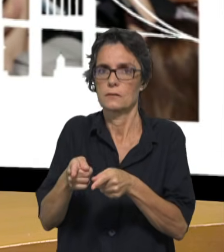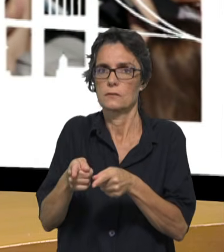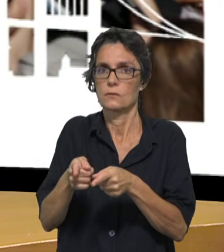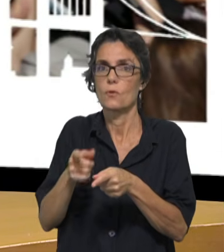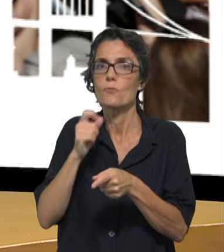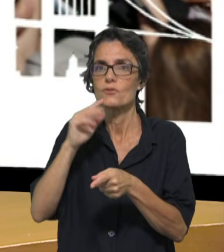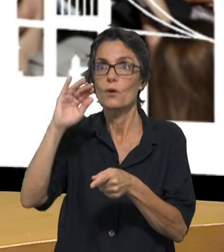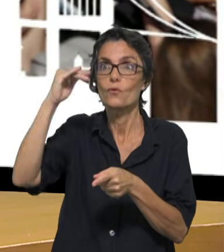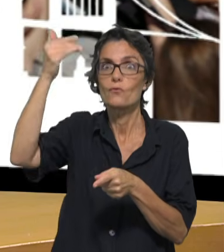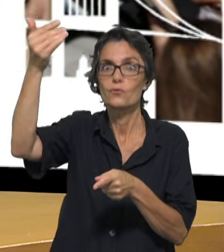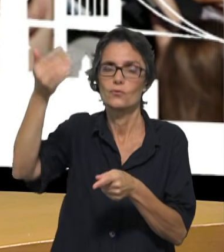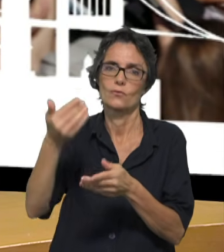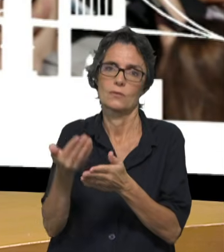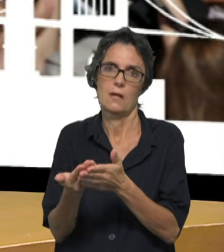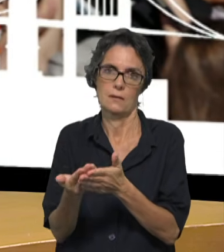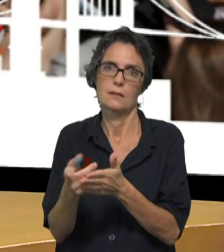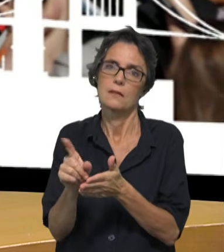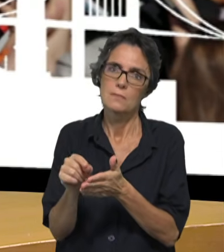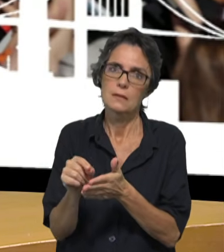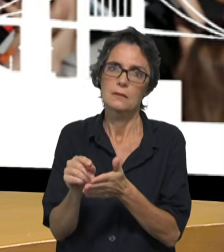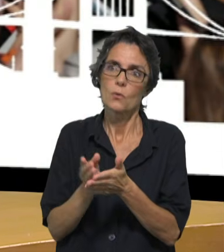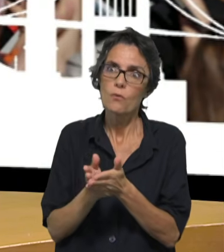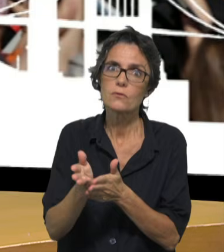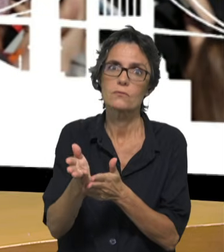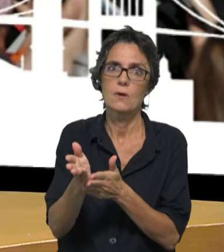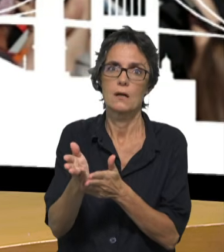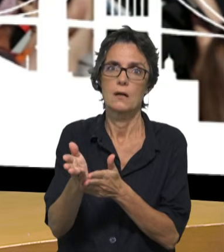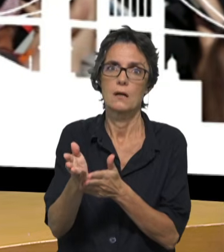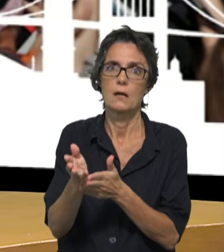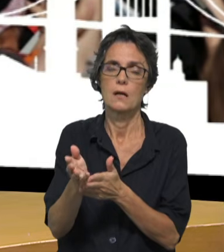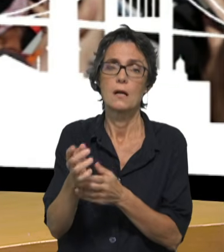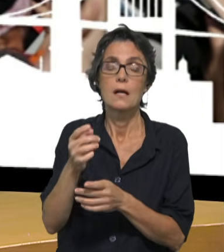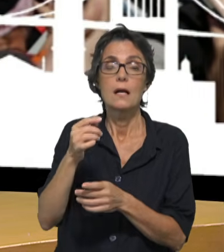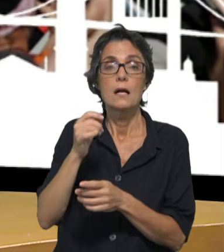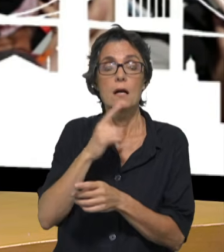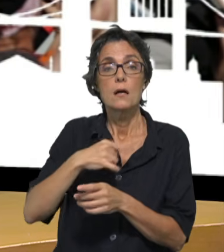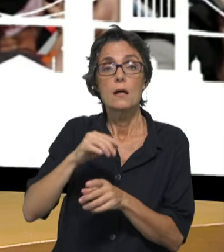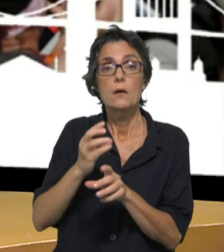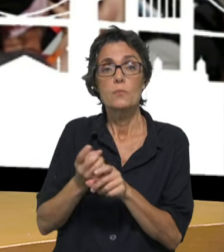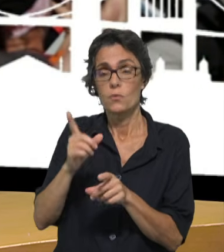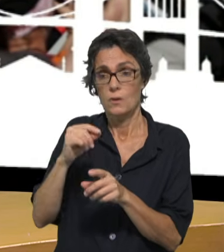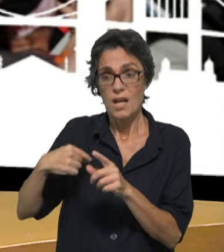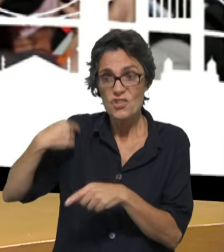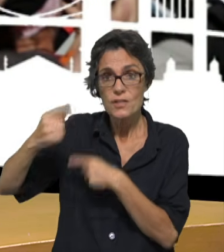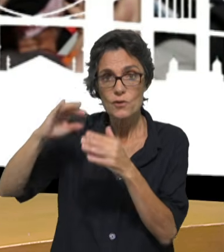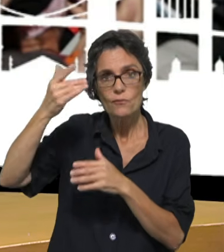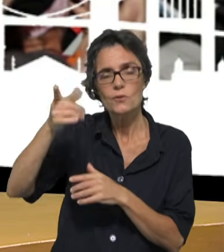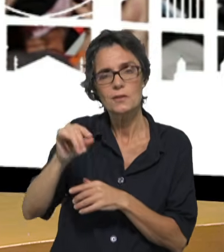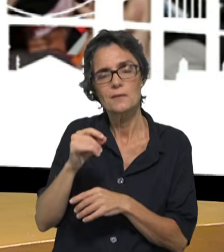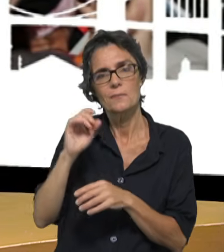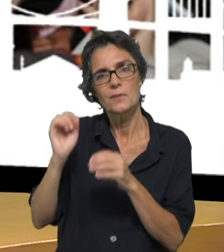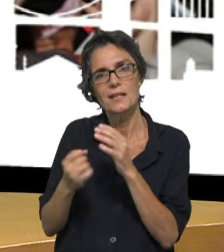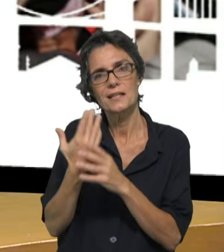perpetuem-se no futuro, para que as gerações futuras também possam participar daquilo que é a obra da